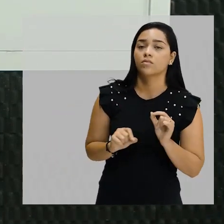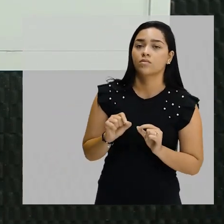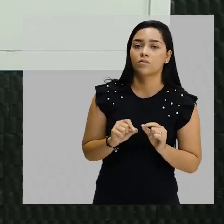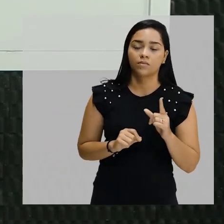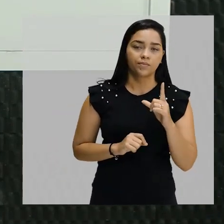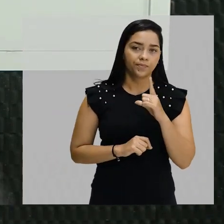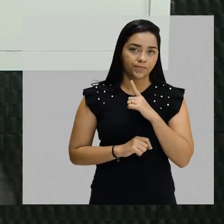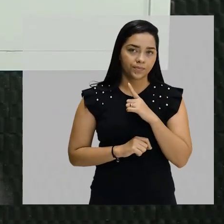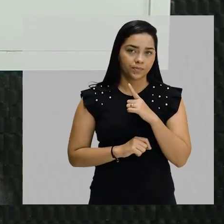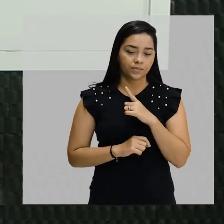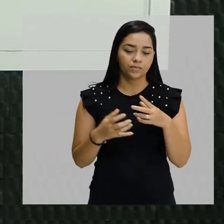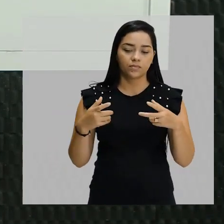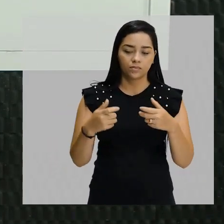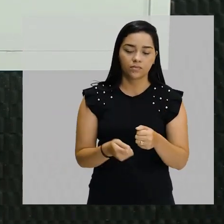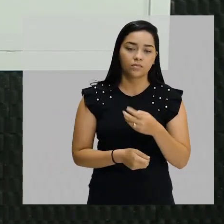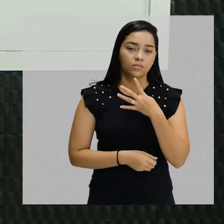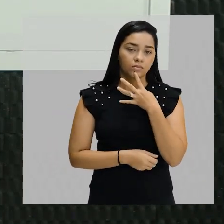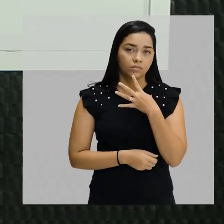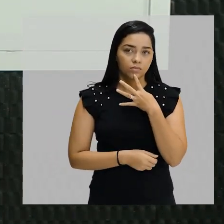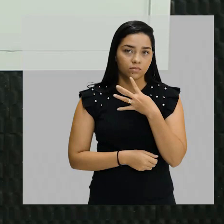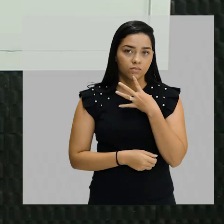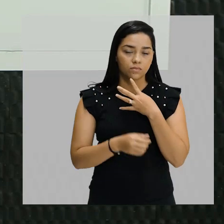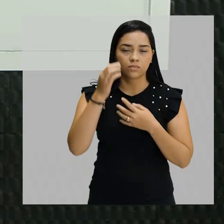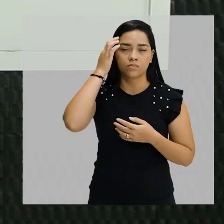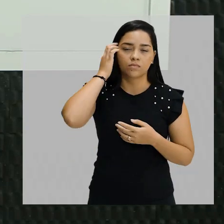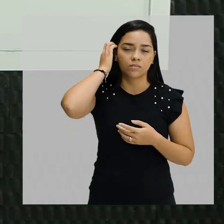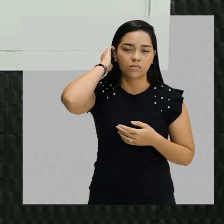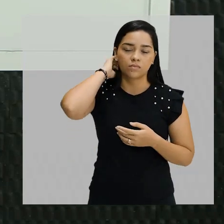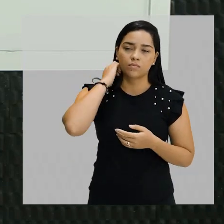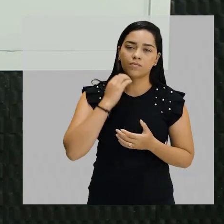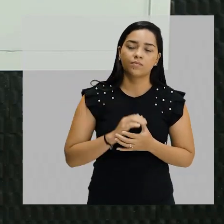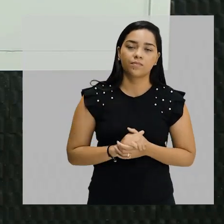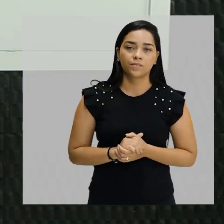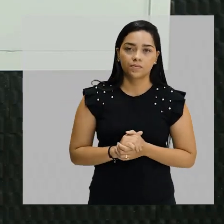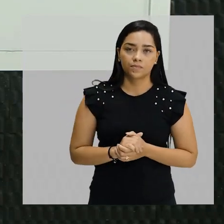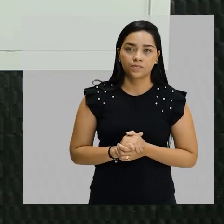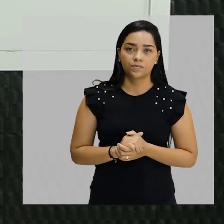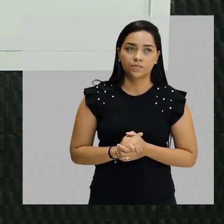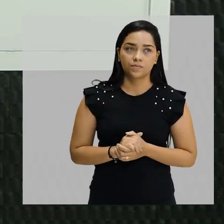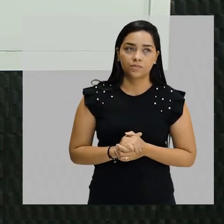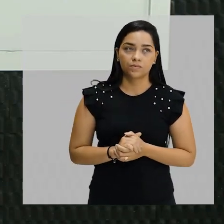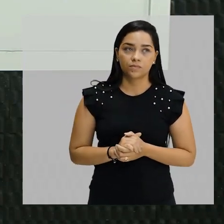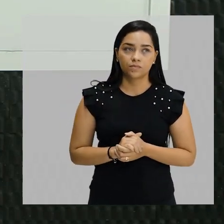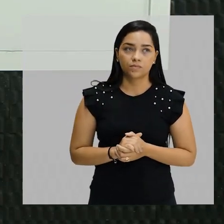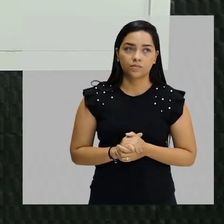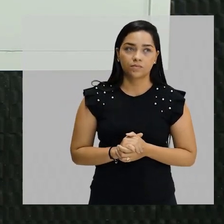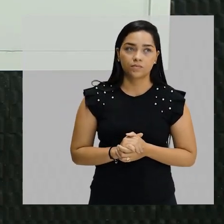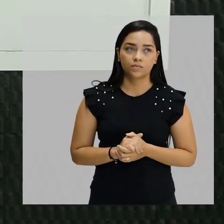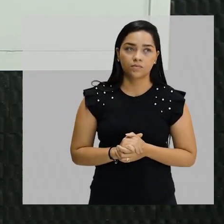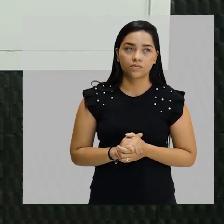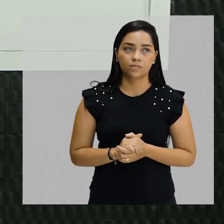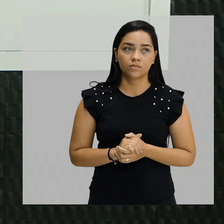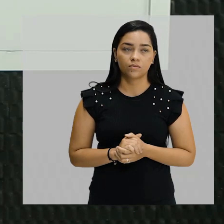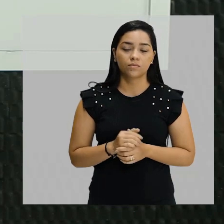certo que todo conhecimento o conhecimento certo quando